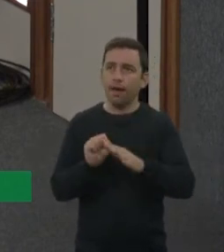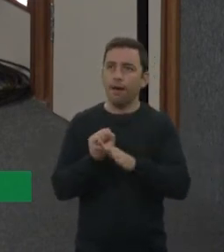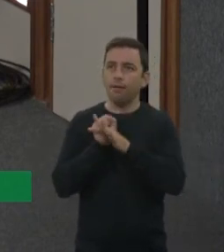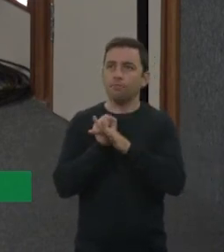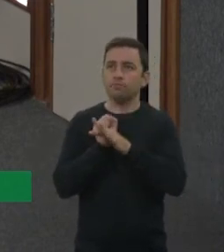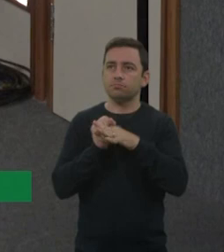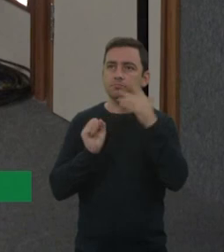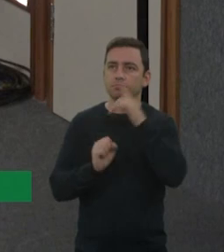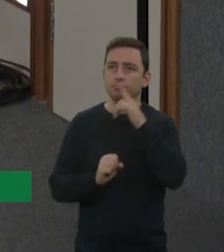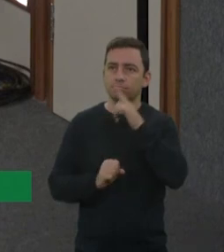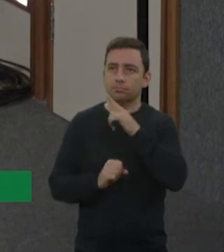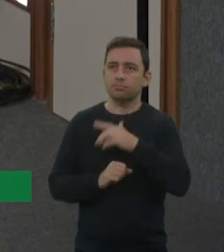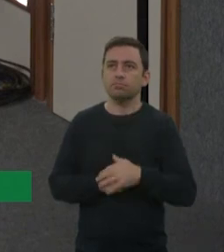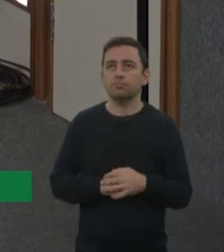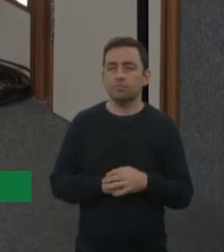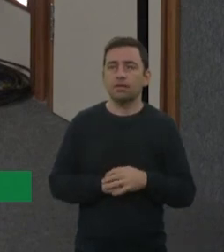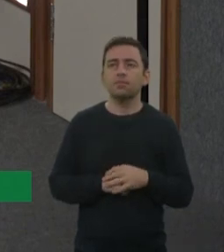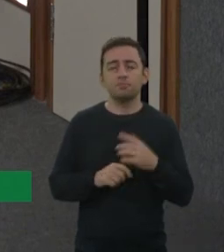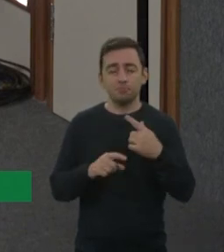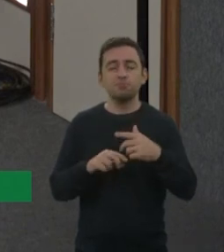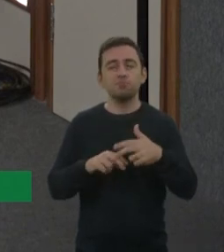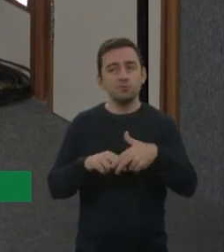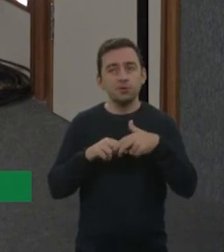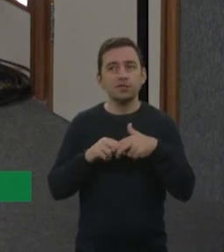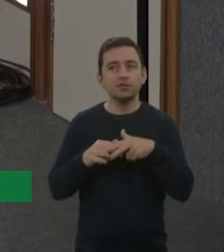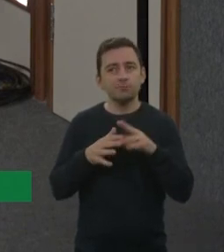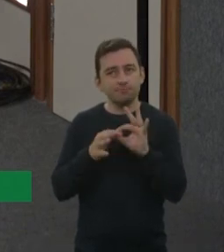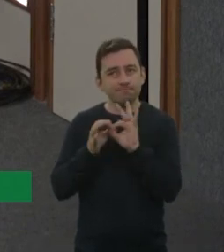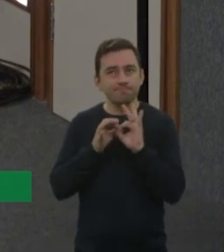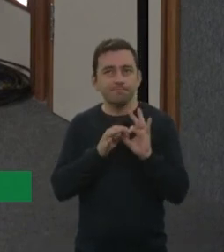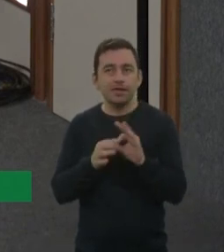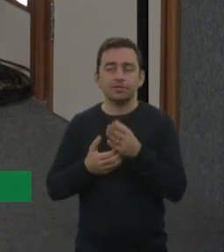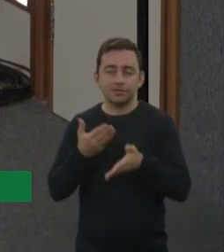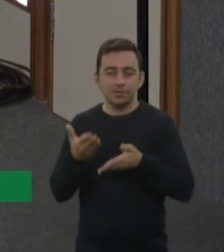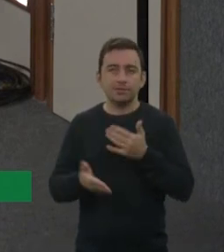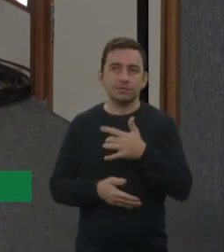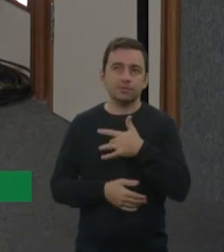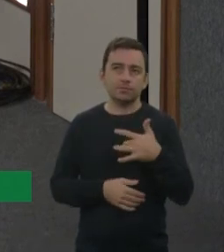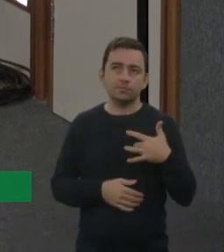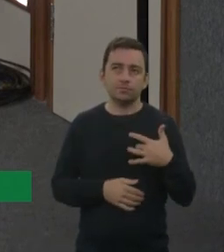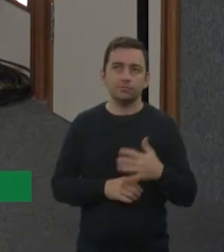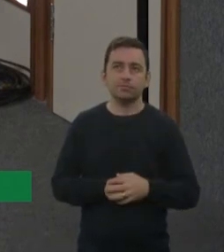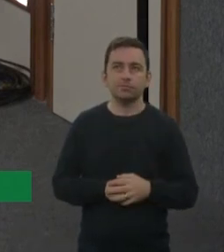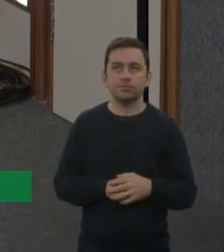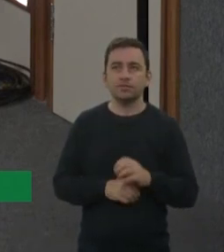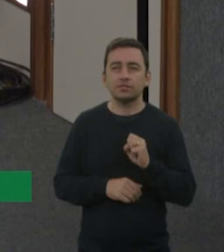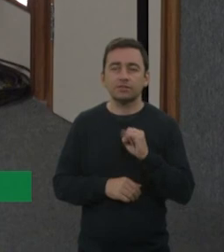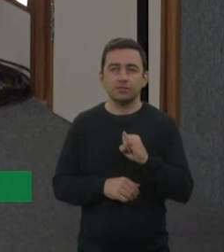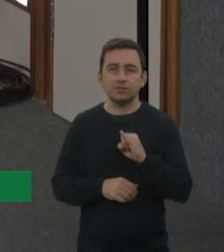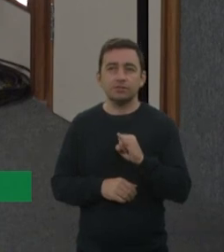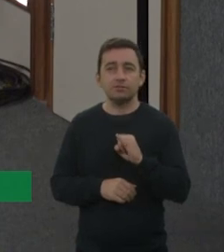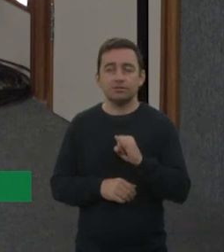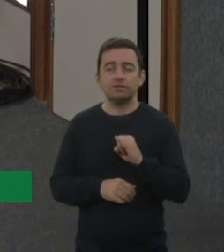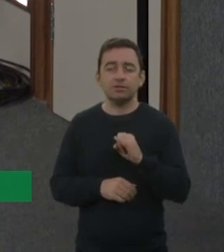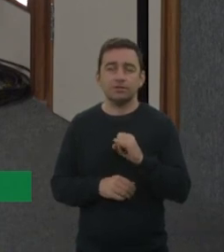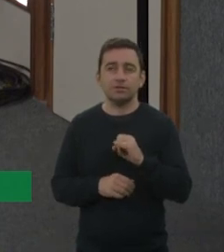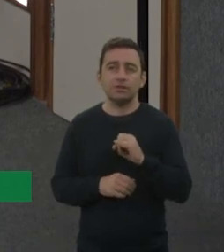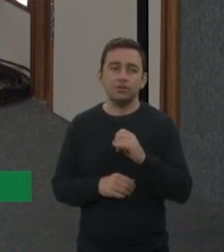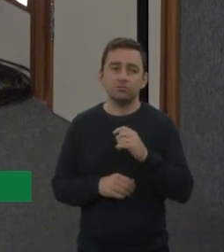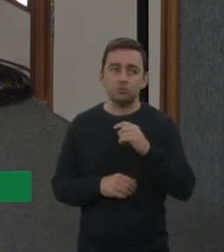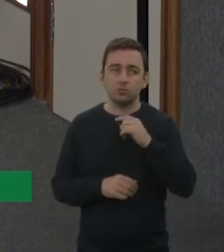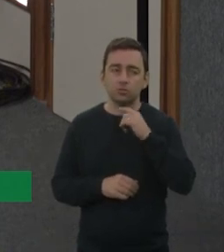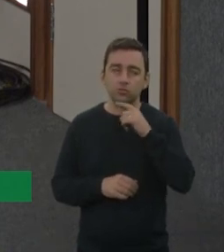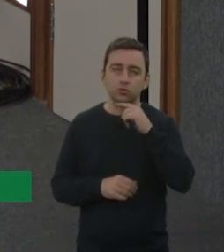Então, nesse sentido que eu falo na integralidade da assistência à saúde. Se eu estiver falando longe, vocês me sinalizem para eu retomar. Tá?